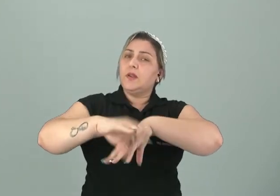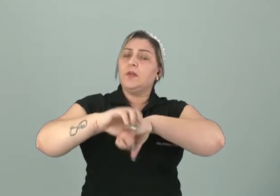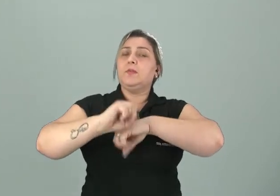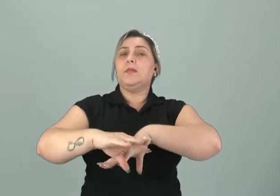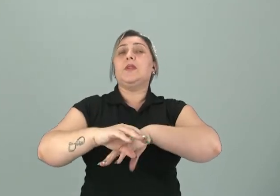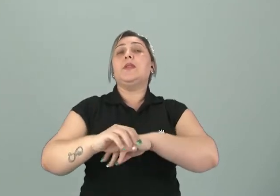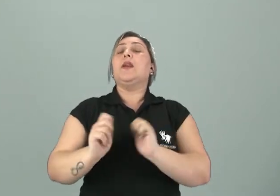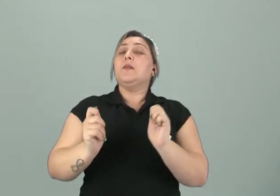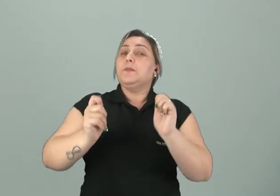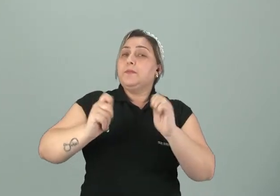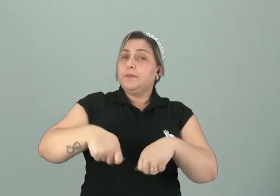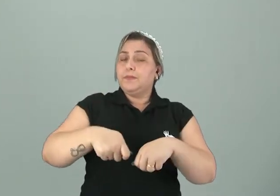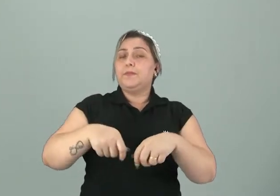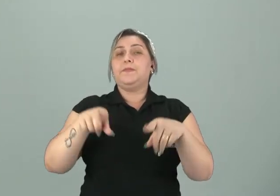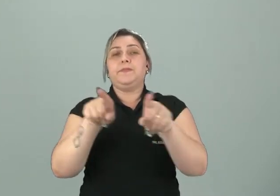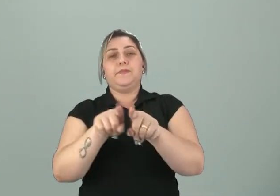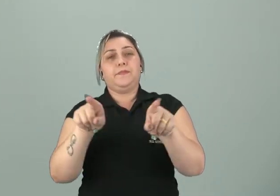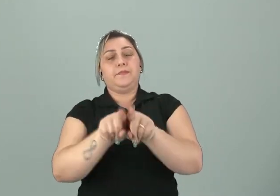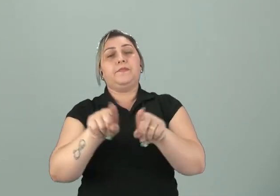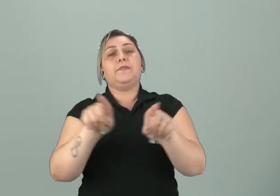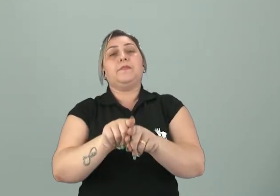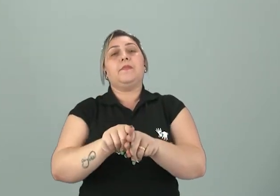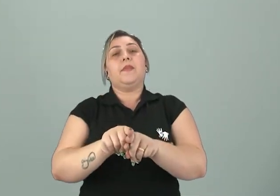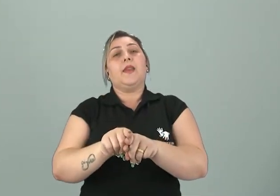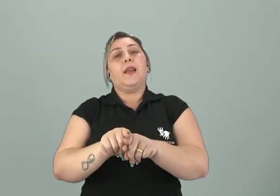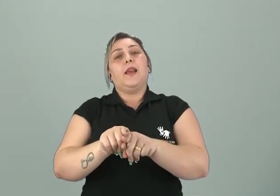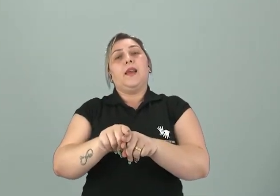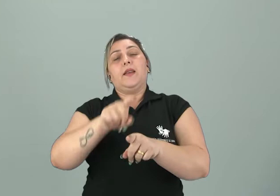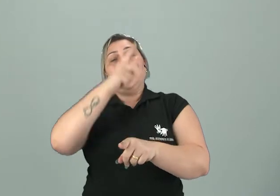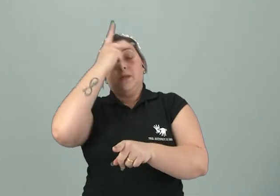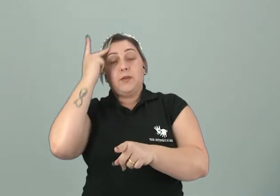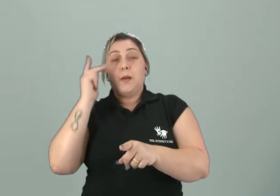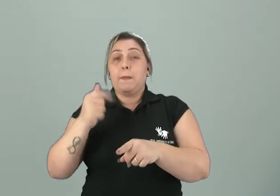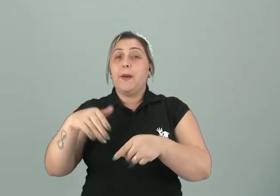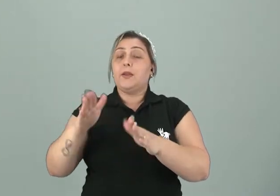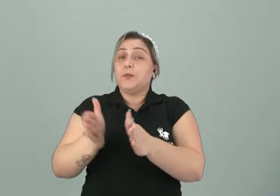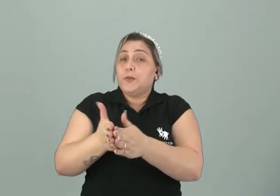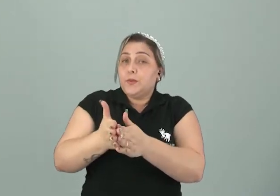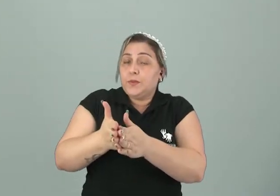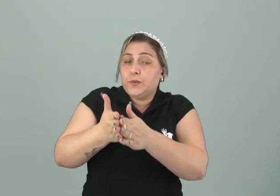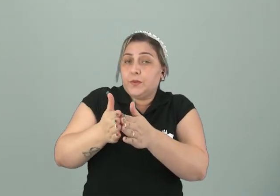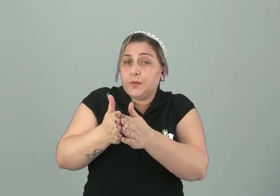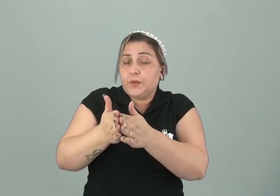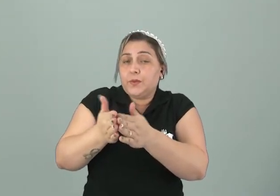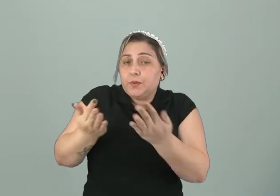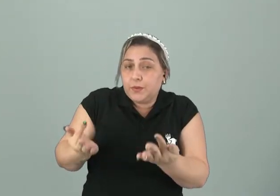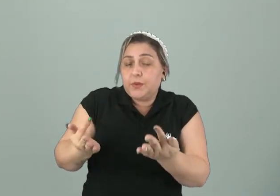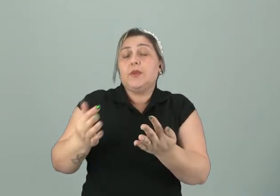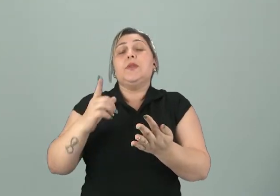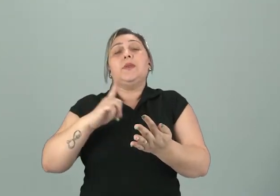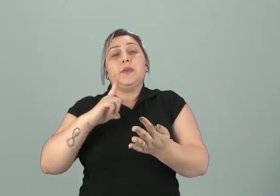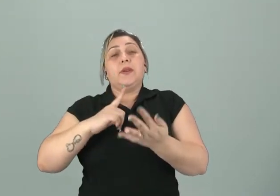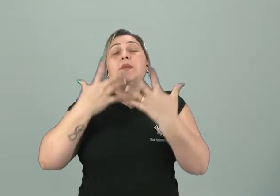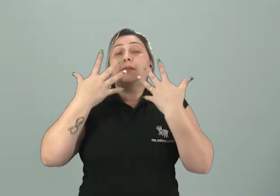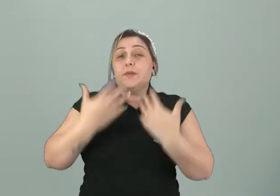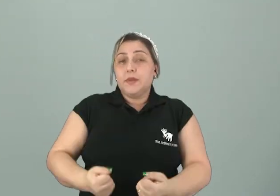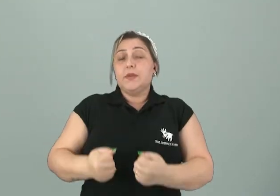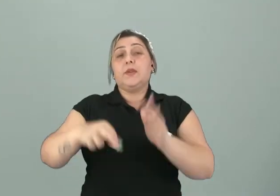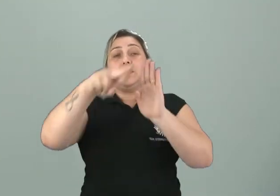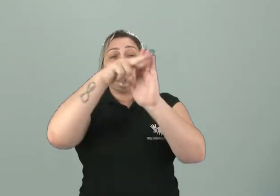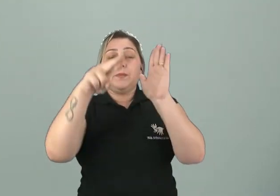e era capaz de ensinar, então os nobres acabavam se submetendo às condições da igreja,